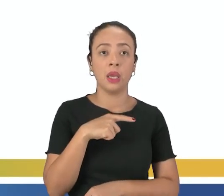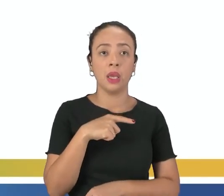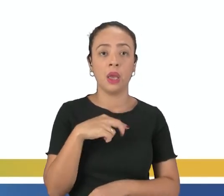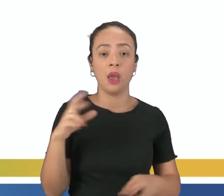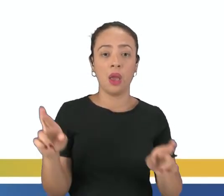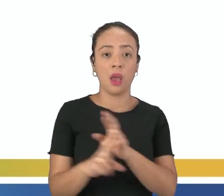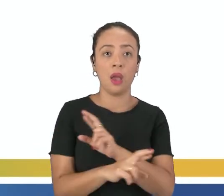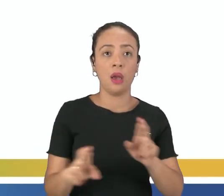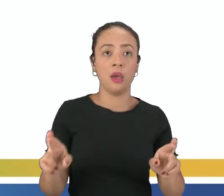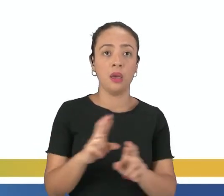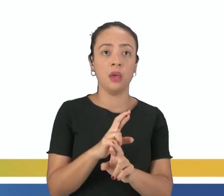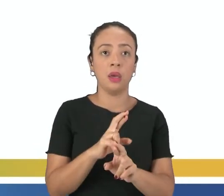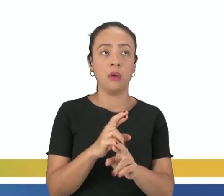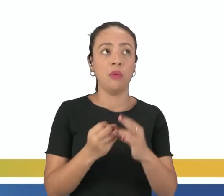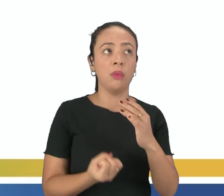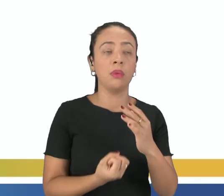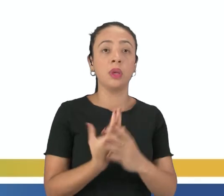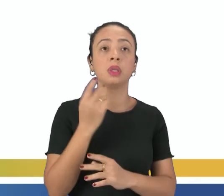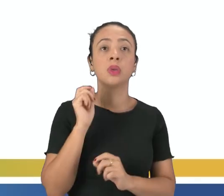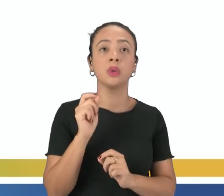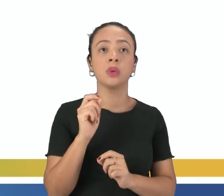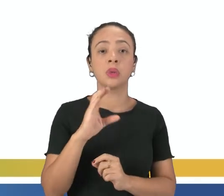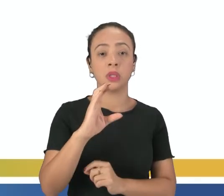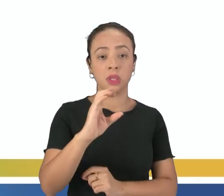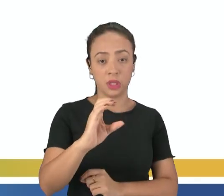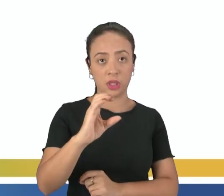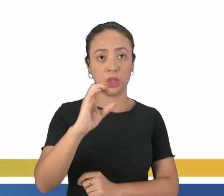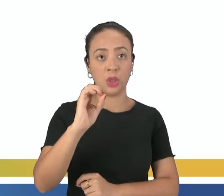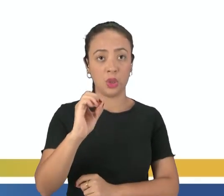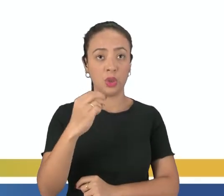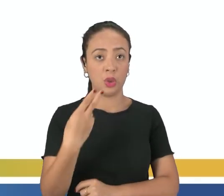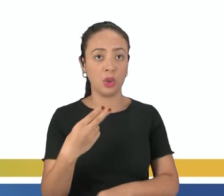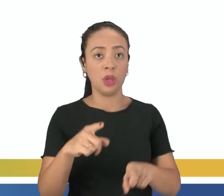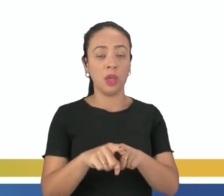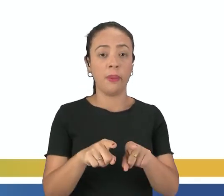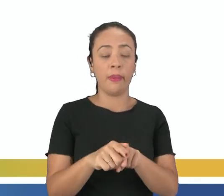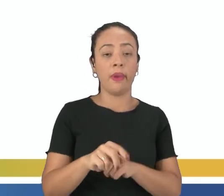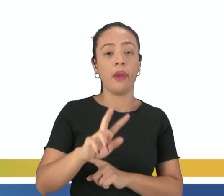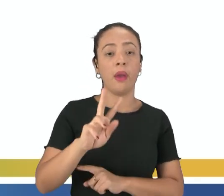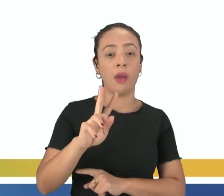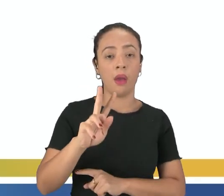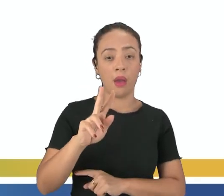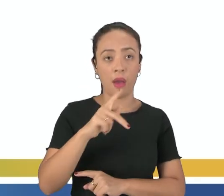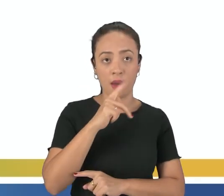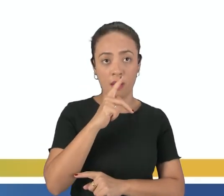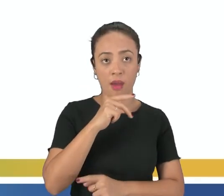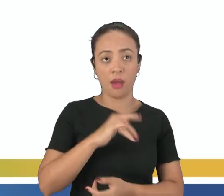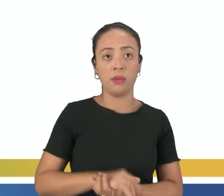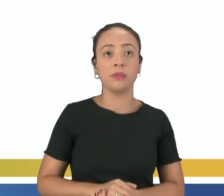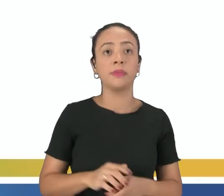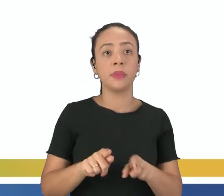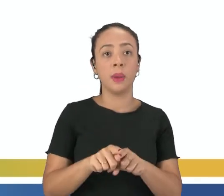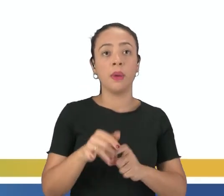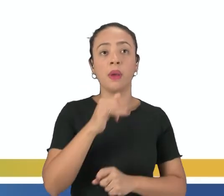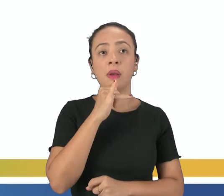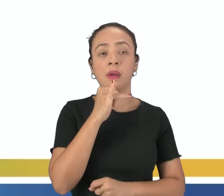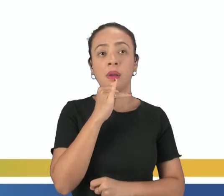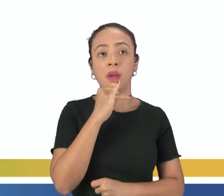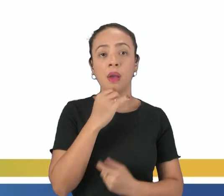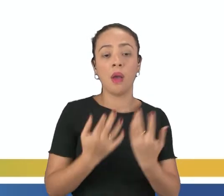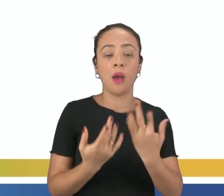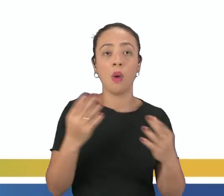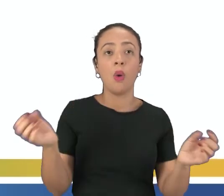temos como reação e a formação de produto gás carbônico e a água. Outro exemplo aqui,